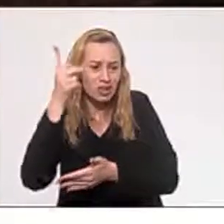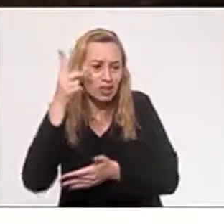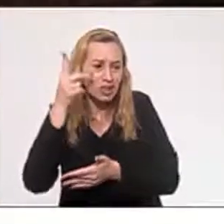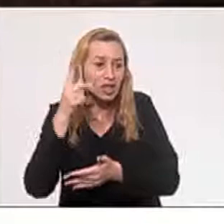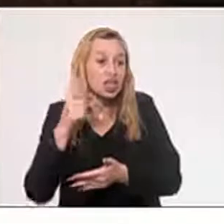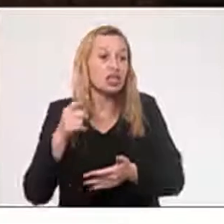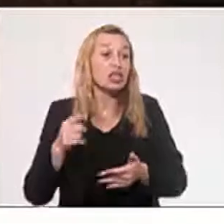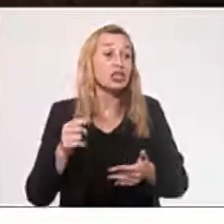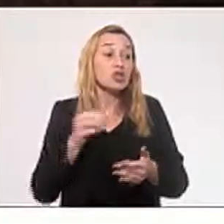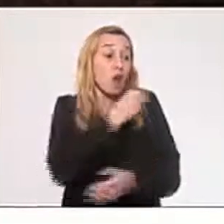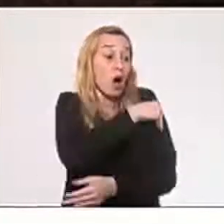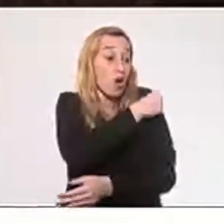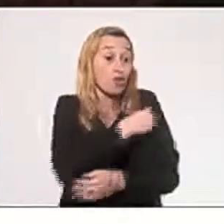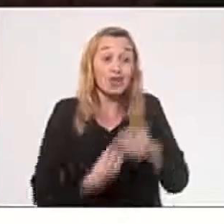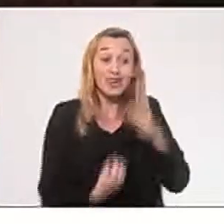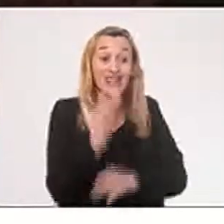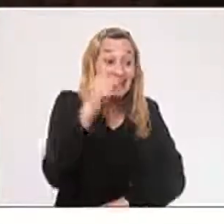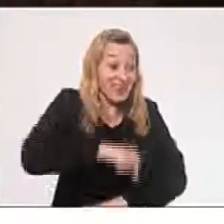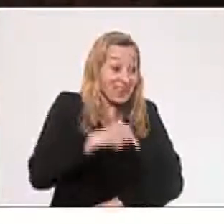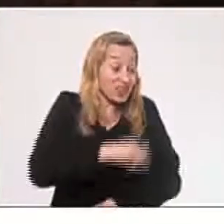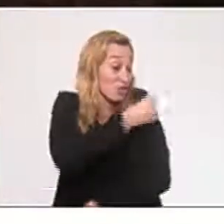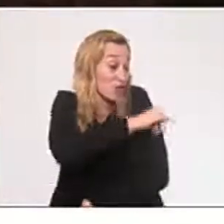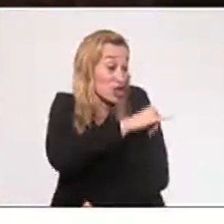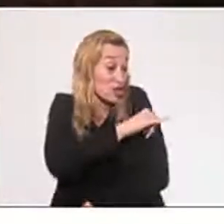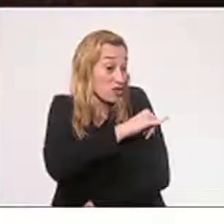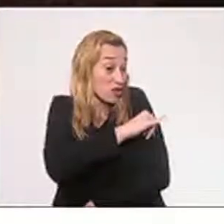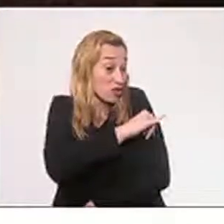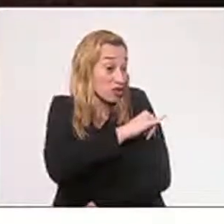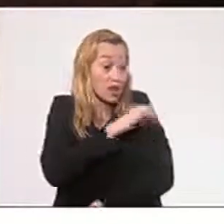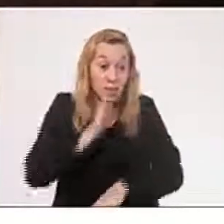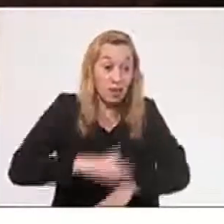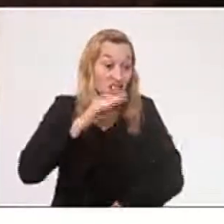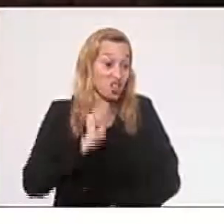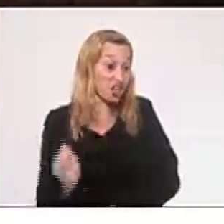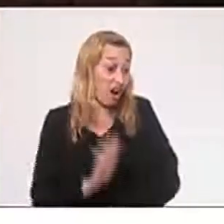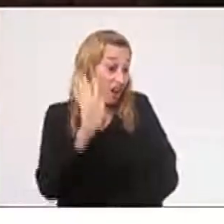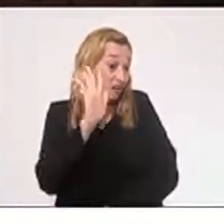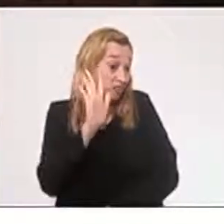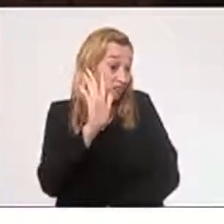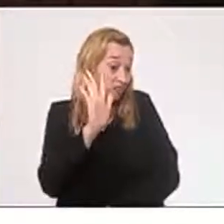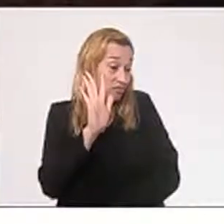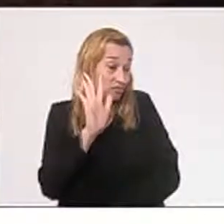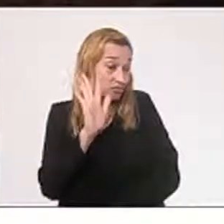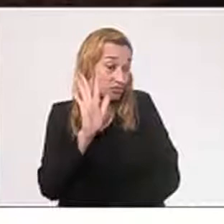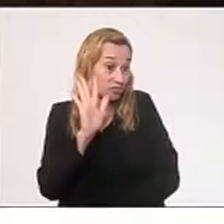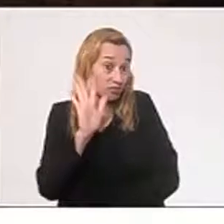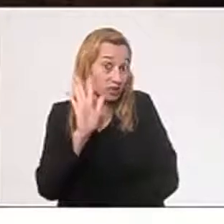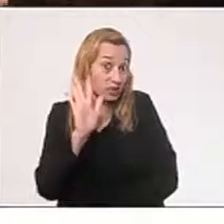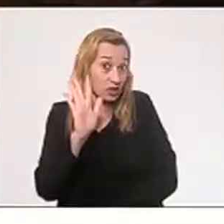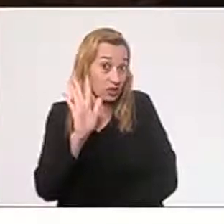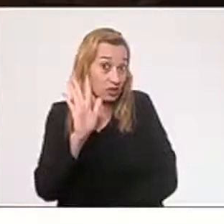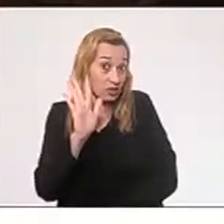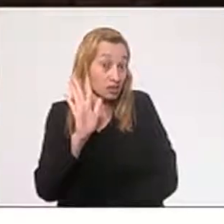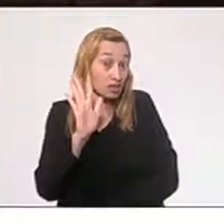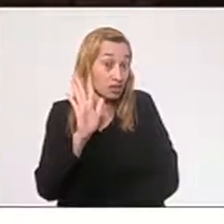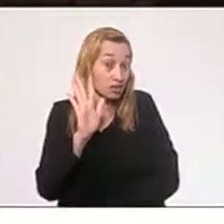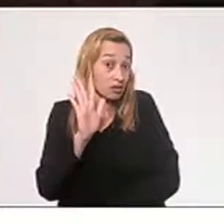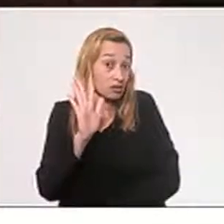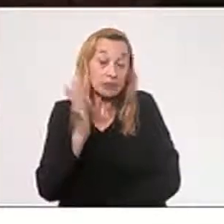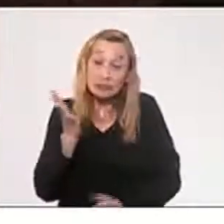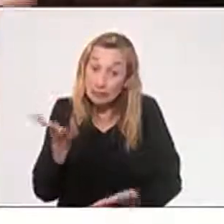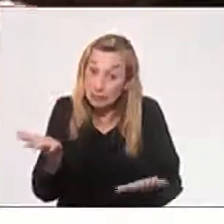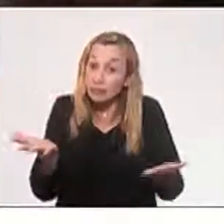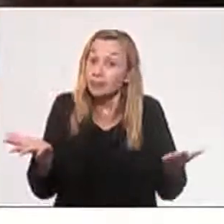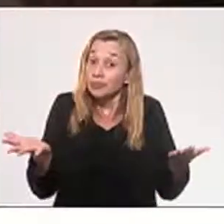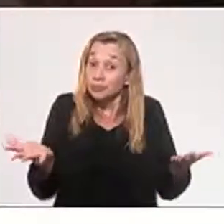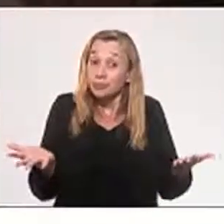no Rio. E o álcool produzido no Rio, quanto menor a alíquota, melhor. O senhor me dá uma parte,